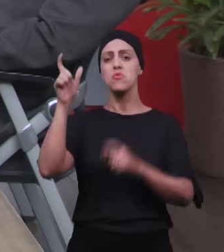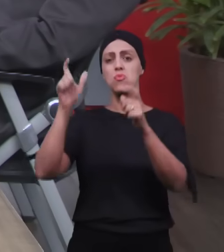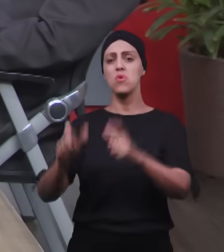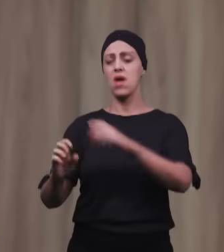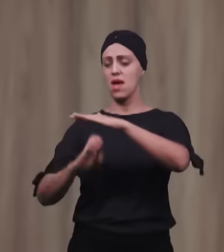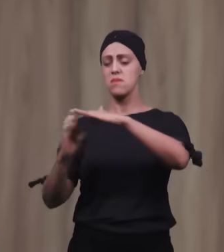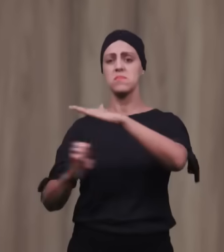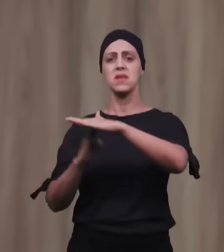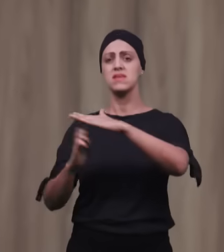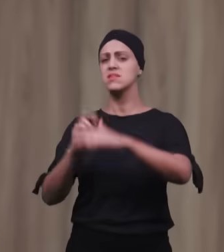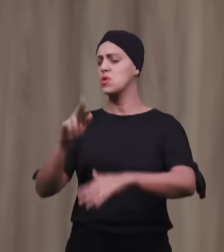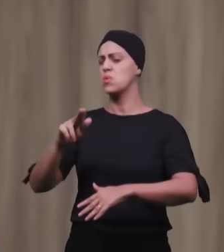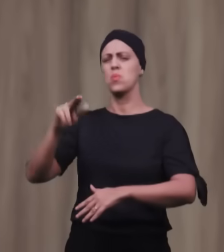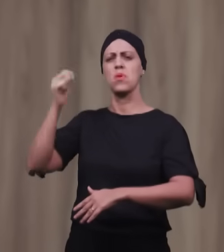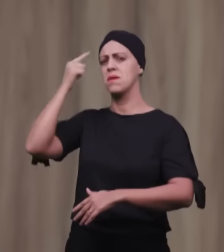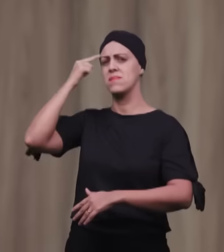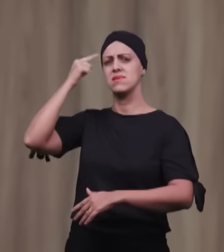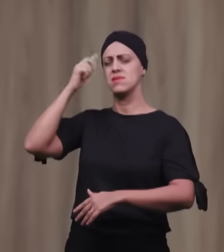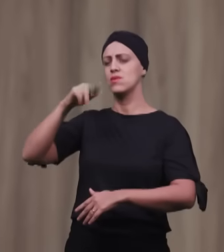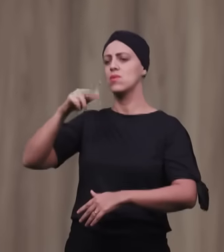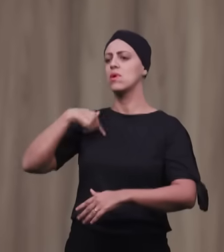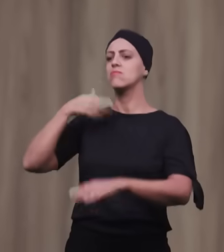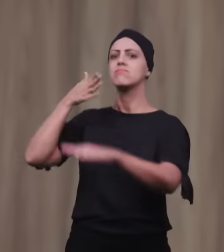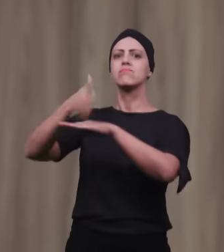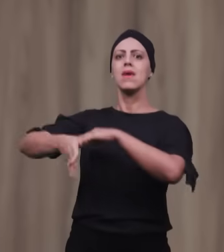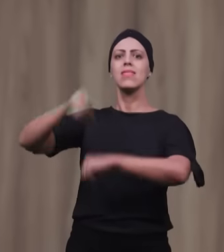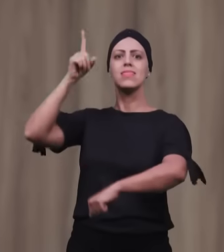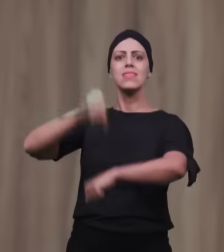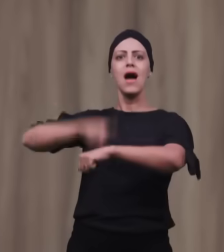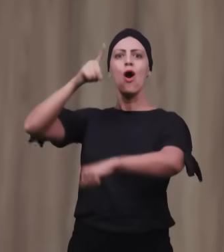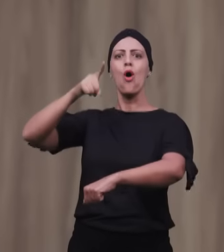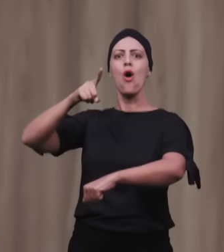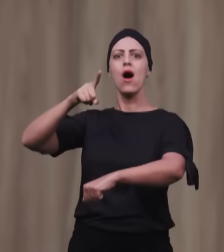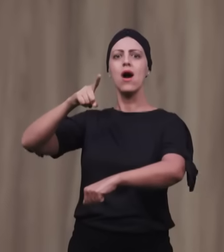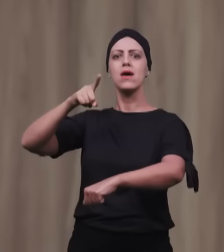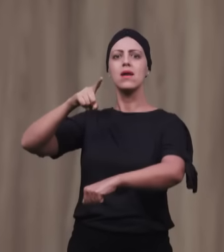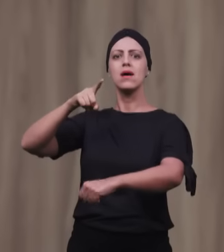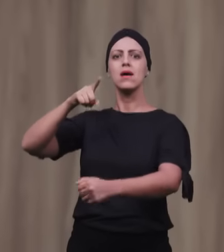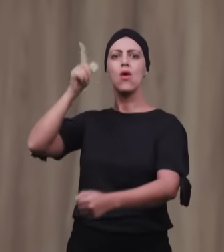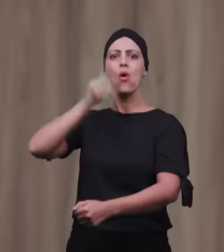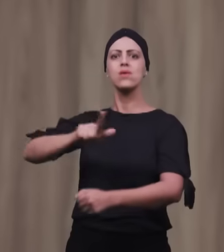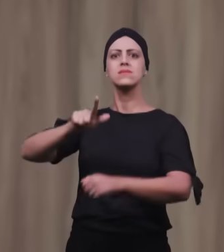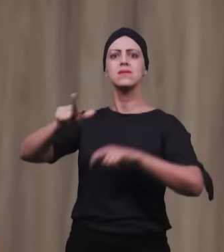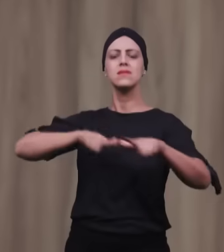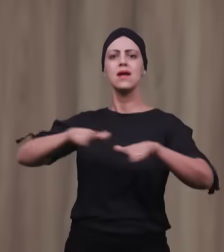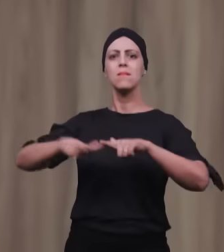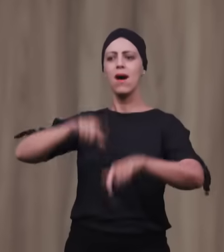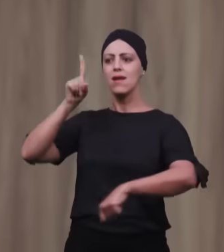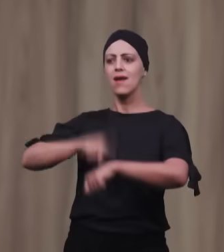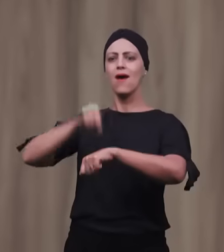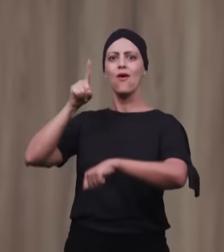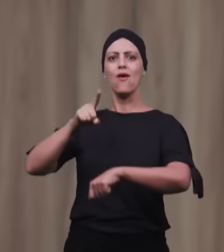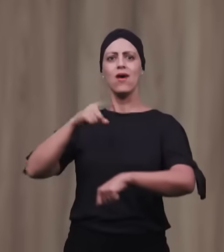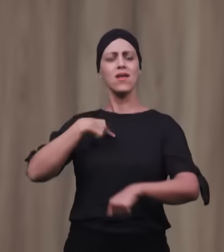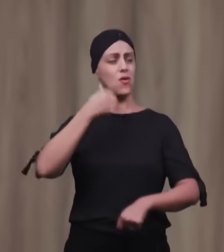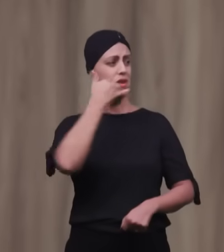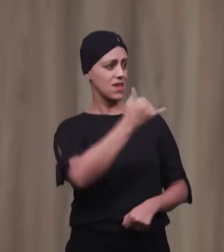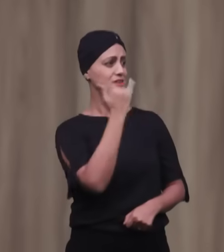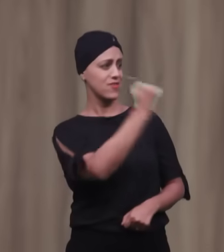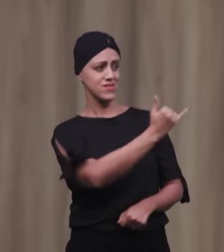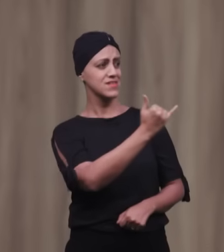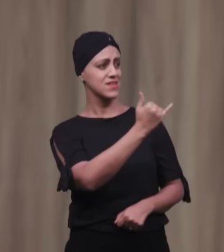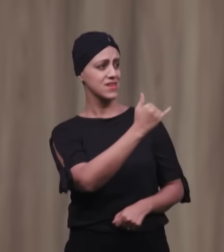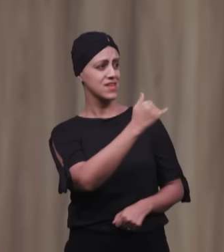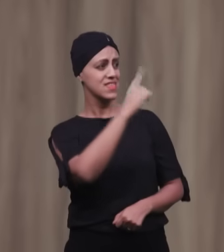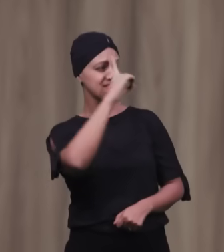pensei entrei ali fui contratado na hora que maravilha então estou ligando aqui não é nem para pedir oração